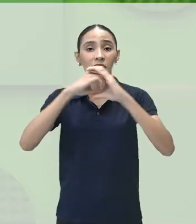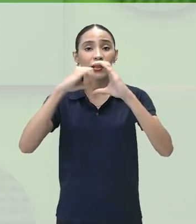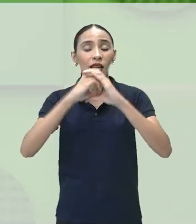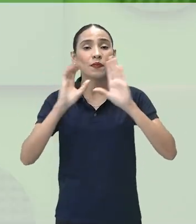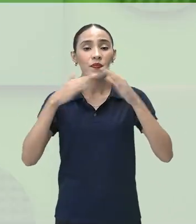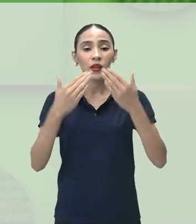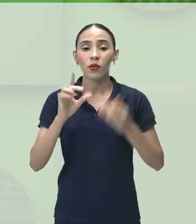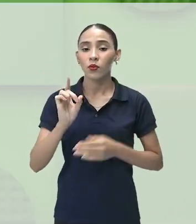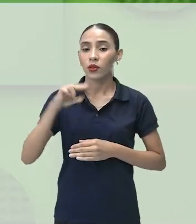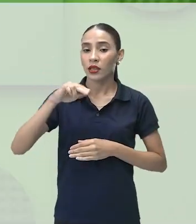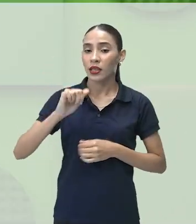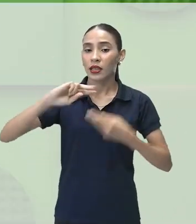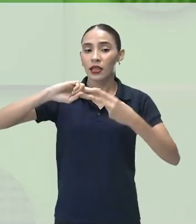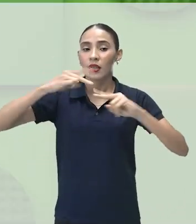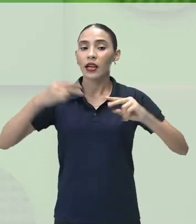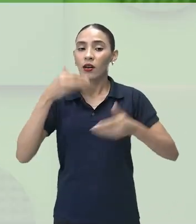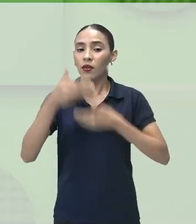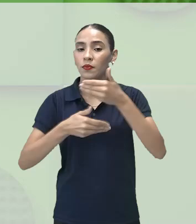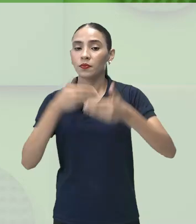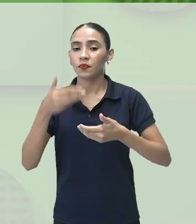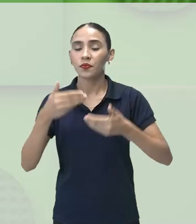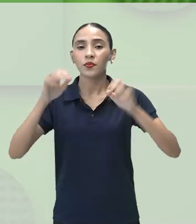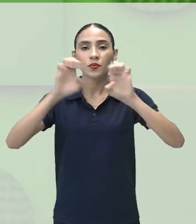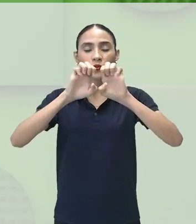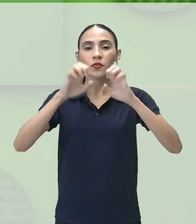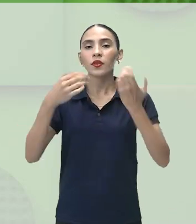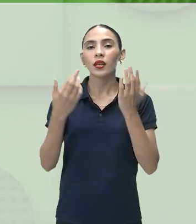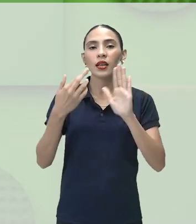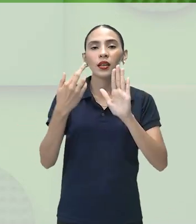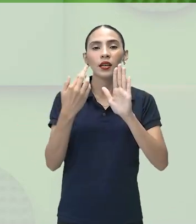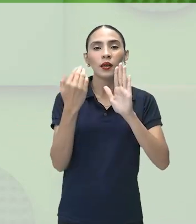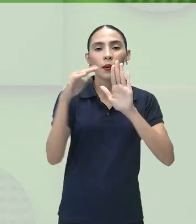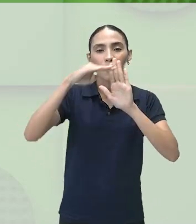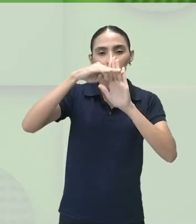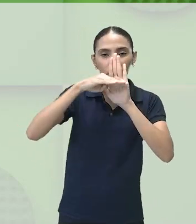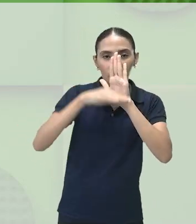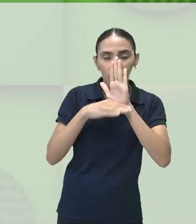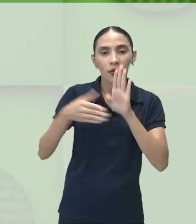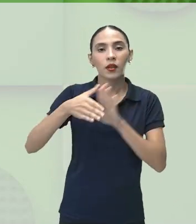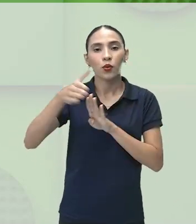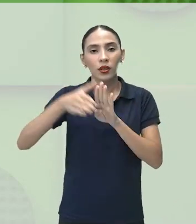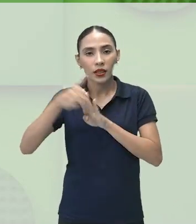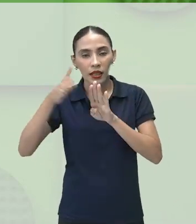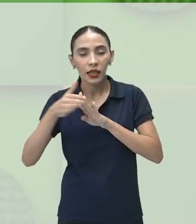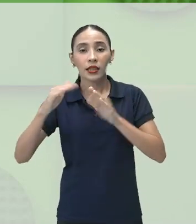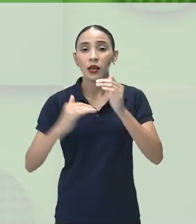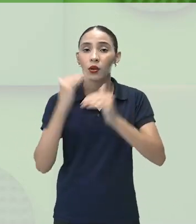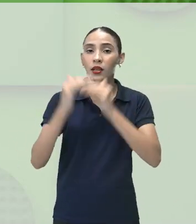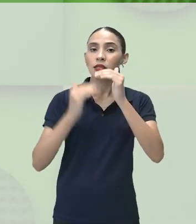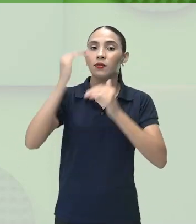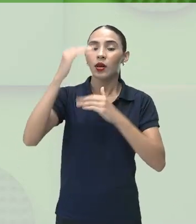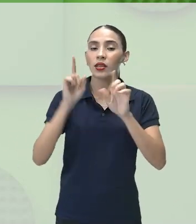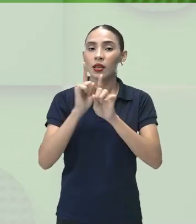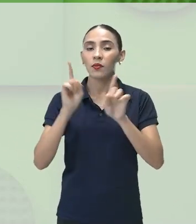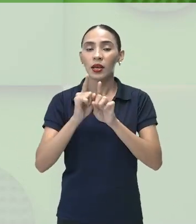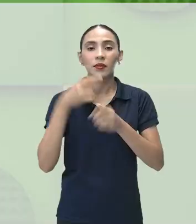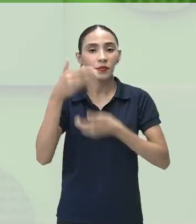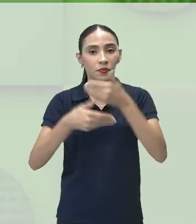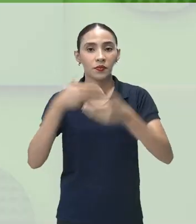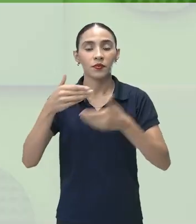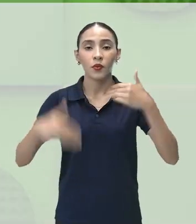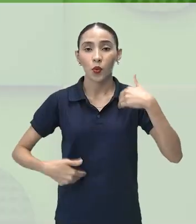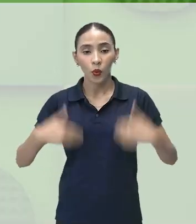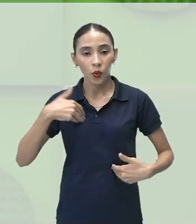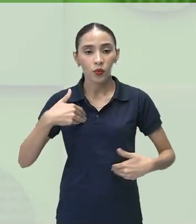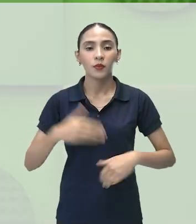Então, o DNA funciona como um manual de instruções que orienta o desenvolvimento, o crescimento e o funcionamento